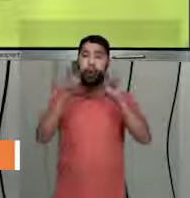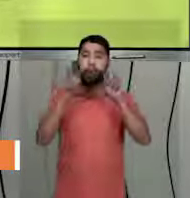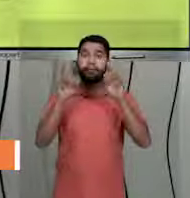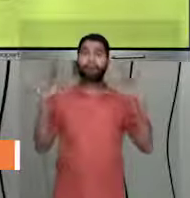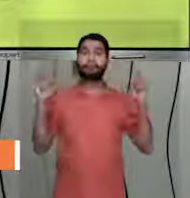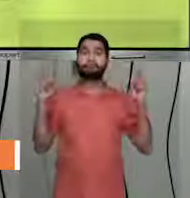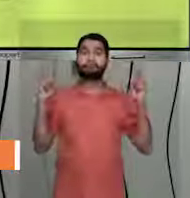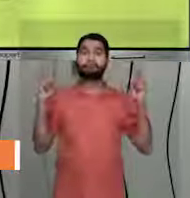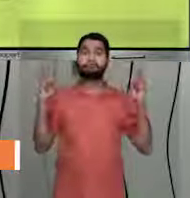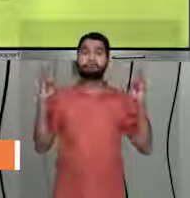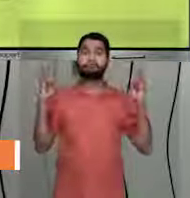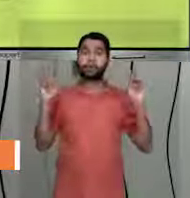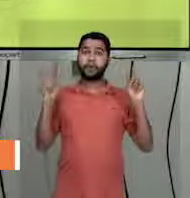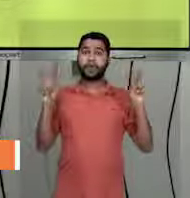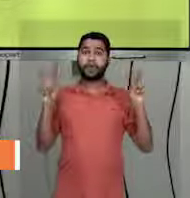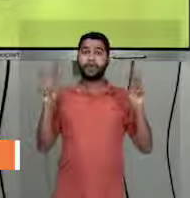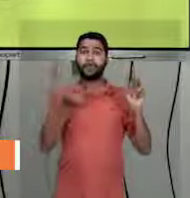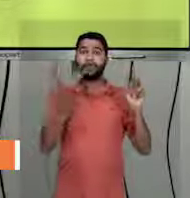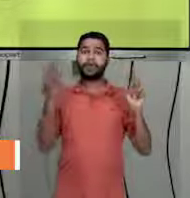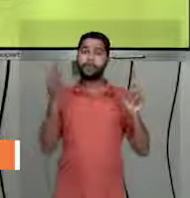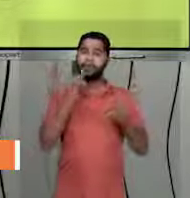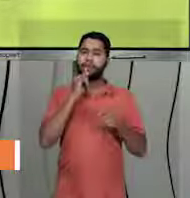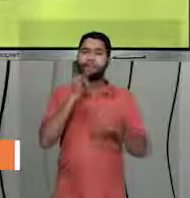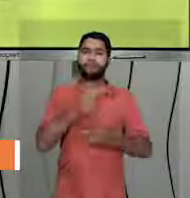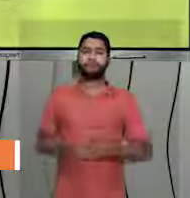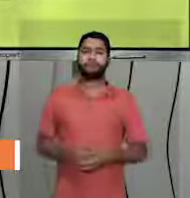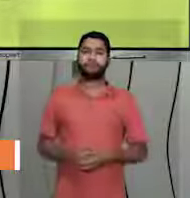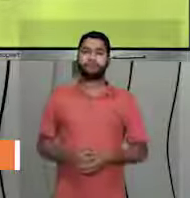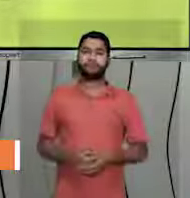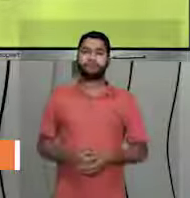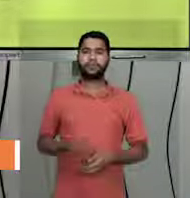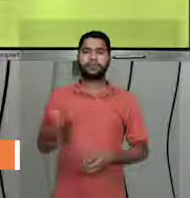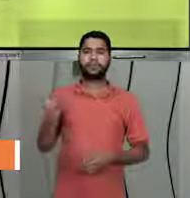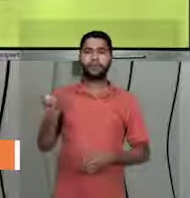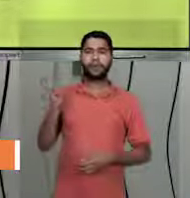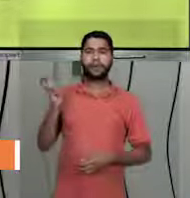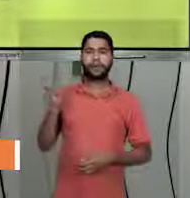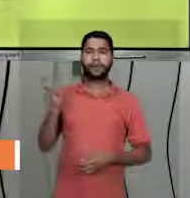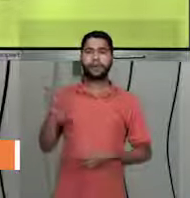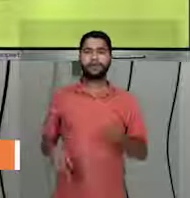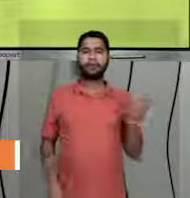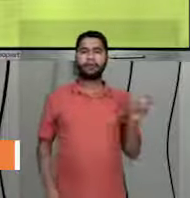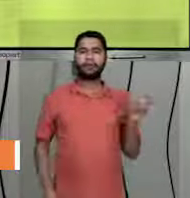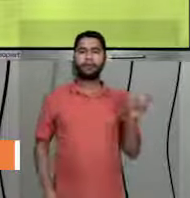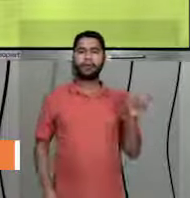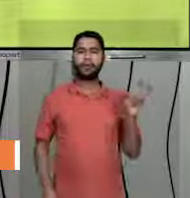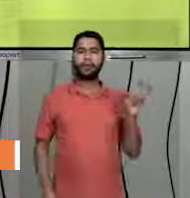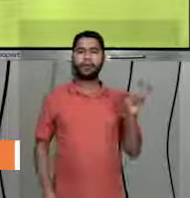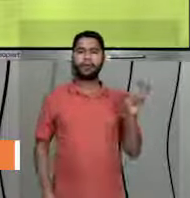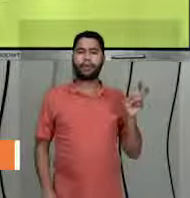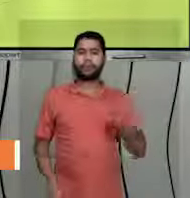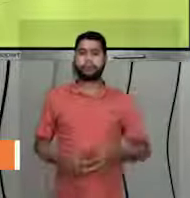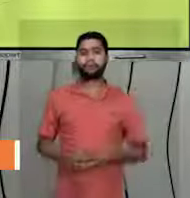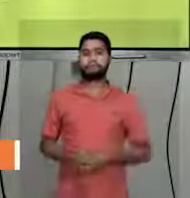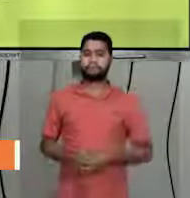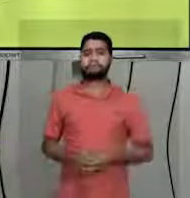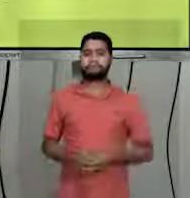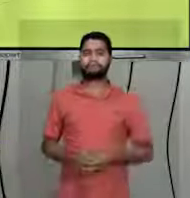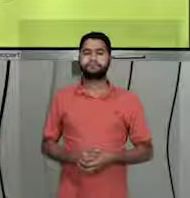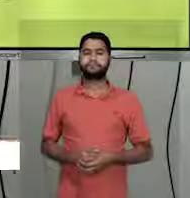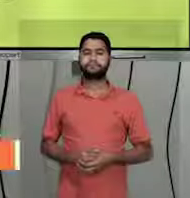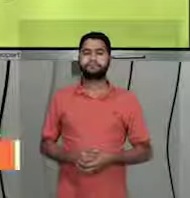isso é a visão periférica. É a visão que, por exemplo, sem você olhar, você tem um raio que você enxerga. Tá certo?